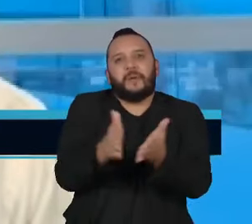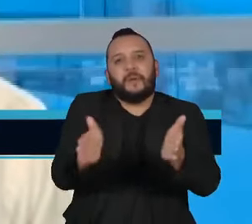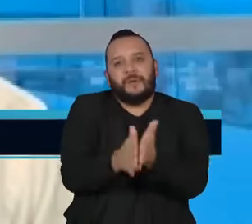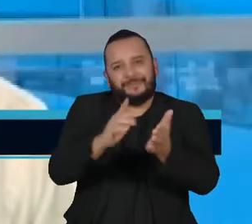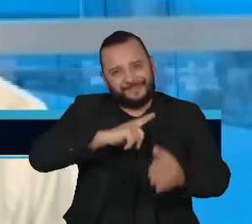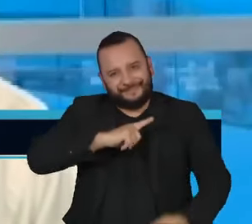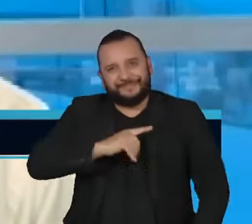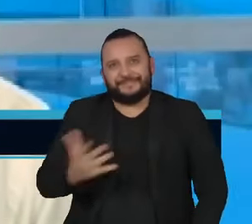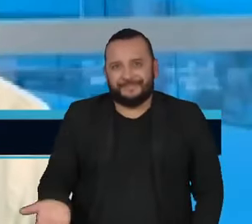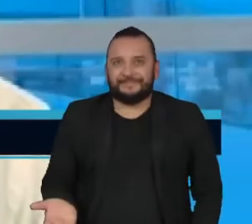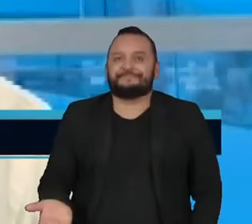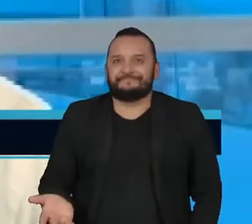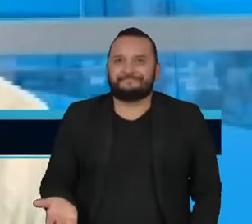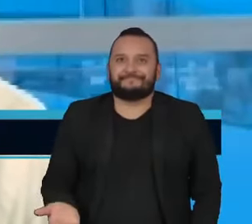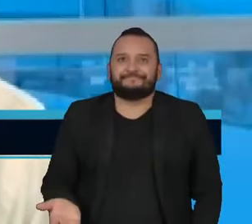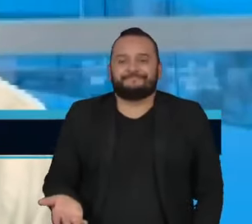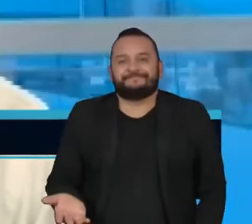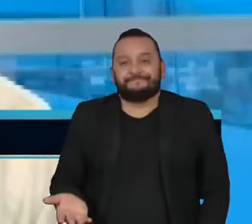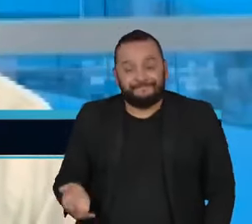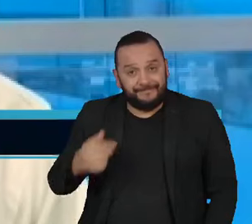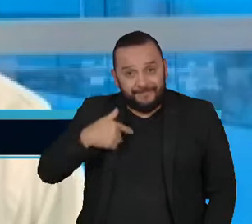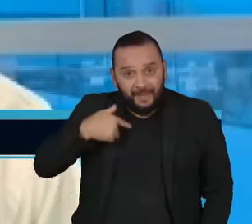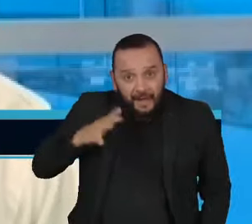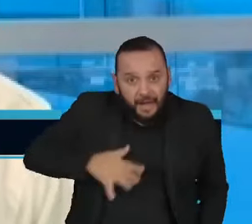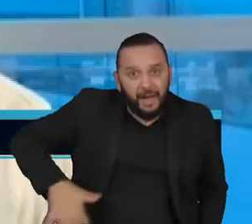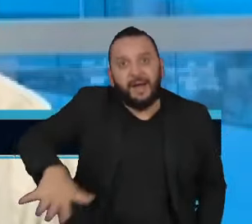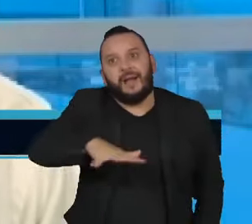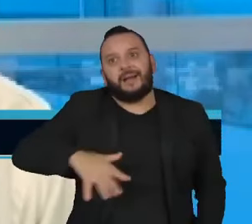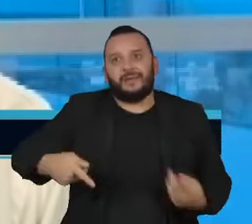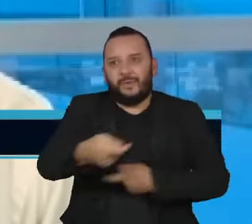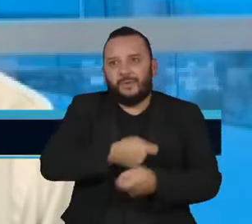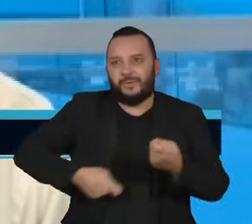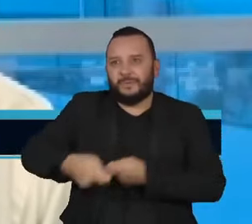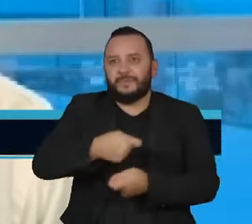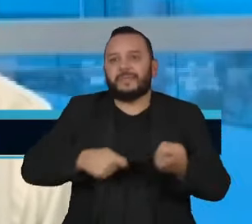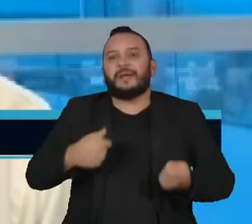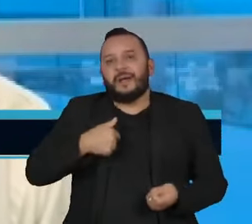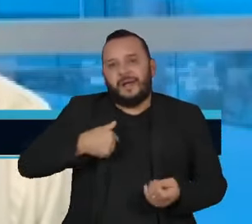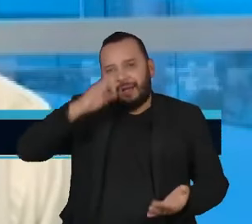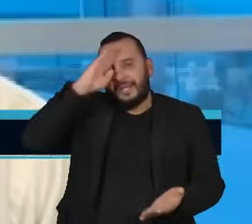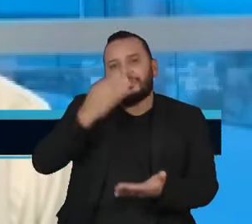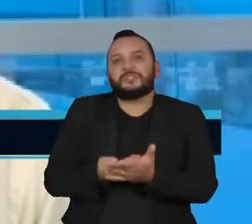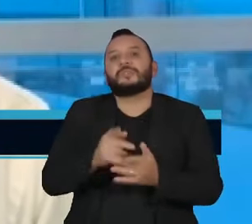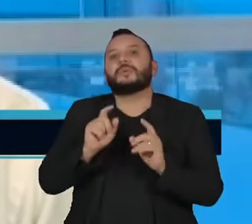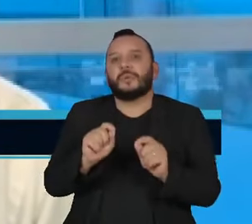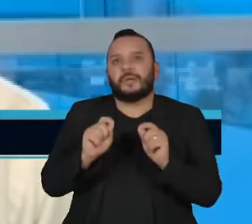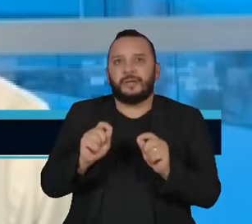Ele acredita, entrando na área de economia, que todas as medidas